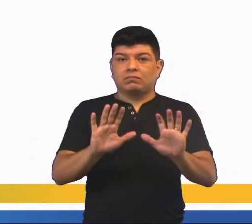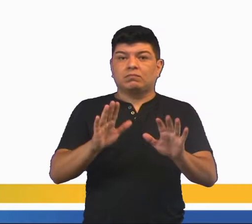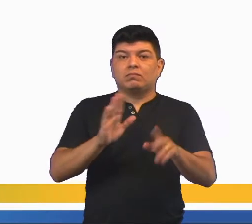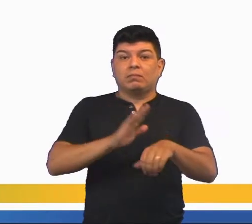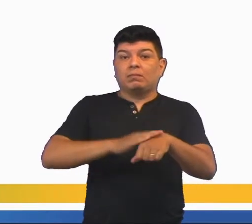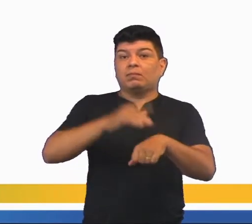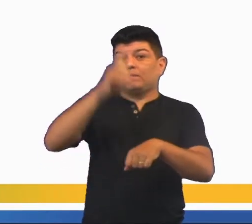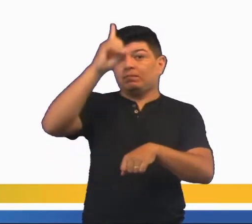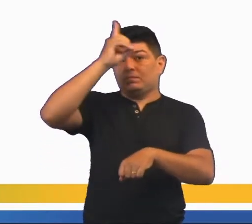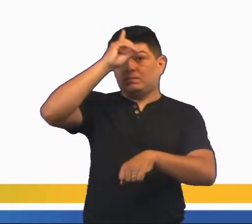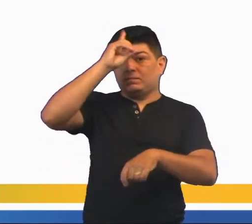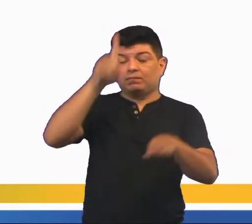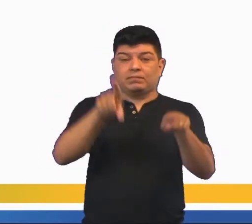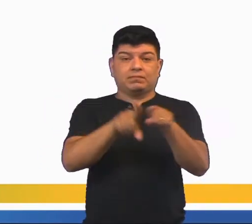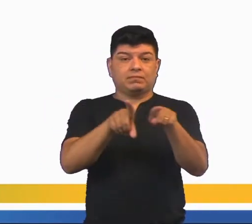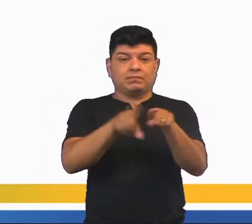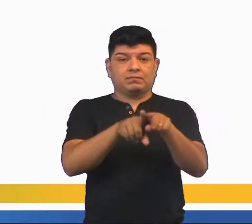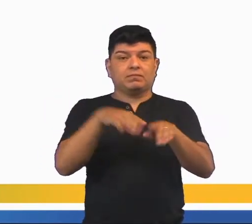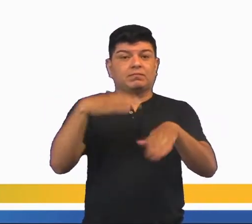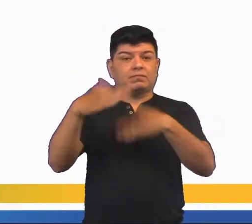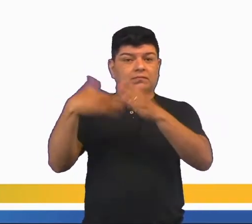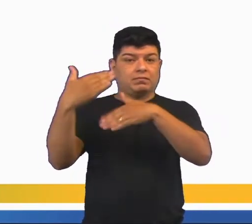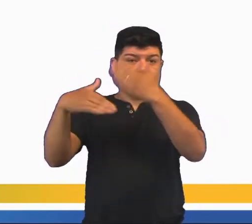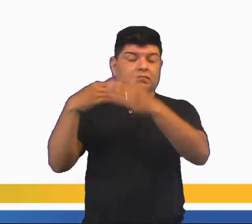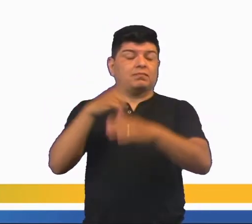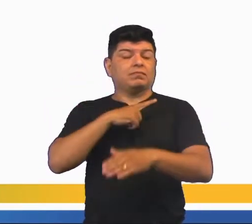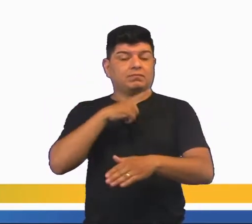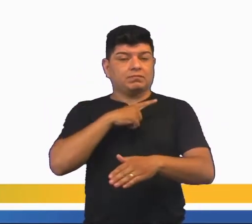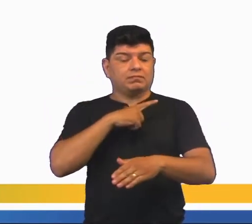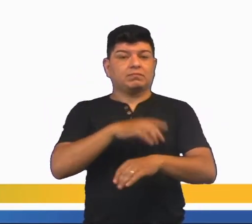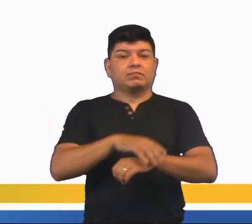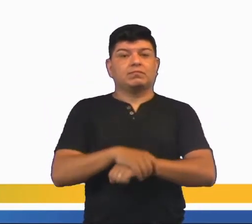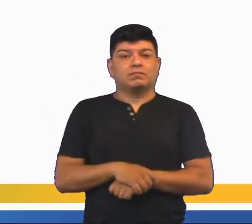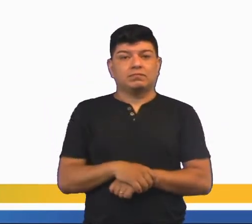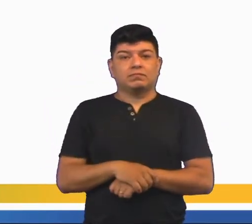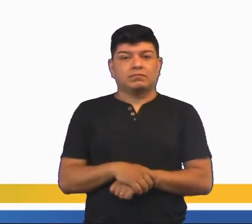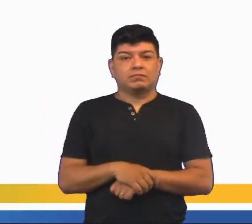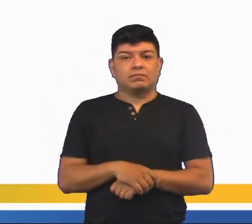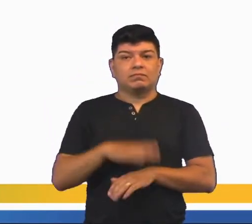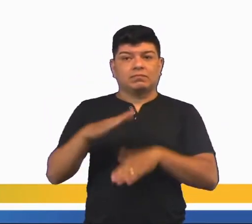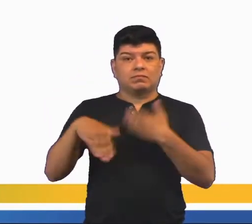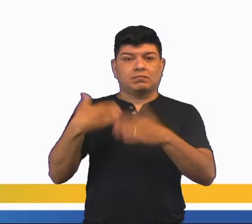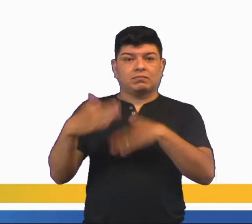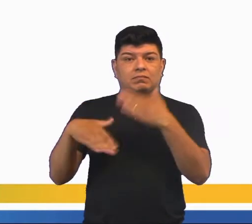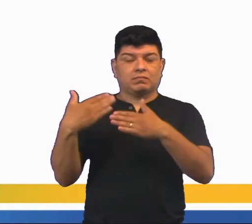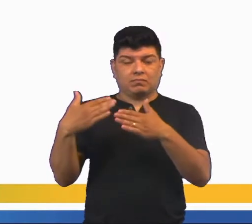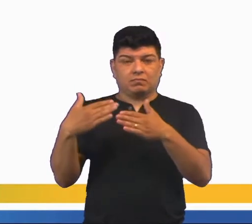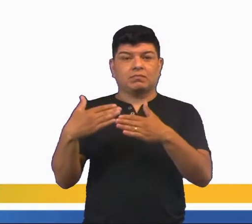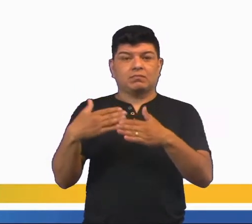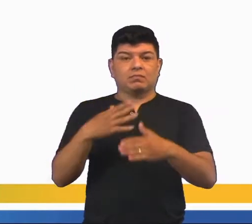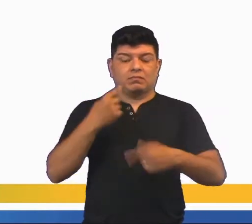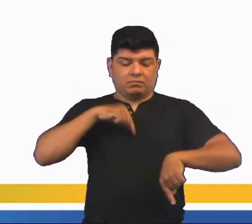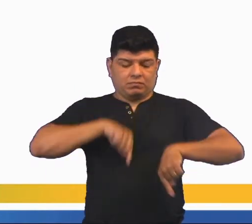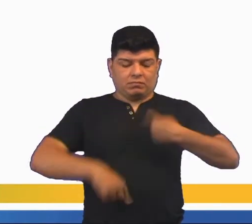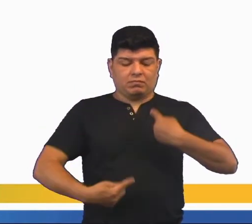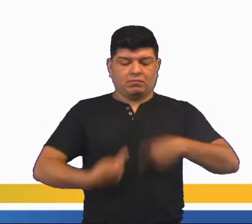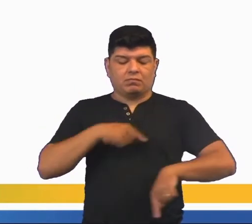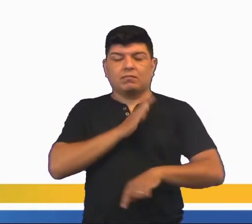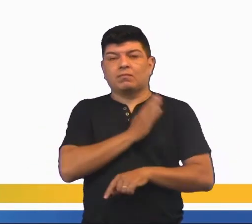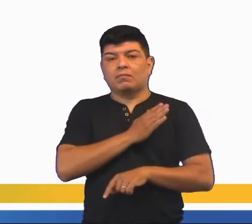mais adulto. Então, também tem esse desenvolvimento, né, no seu desenvolvimento do sistema